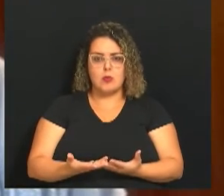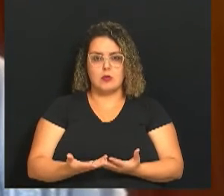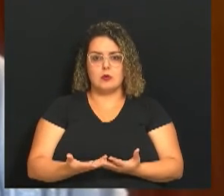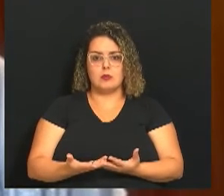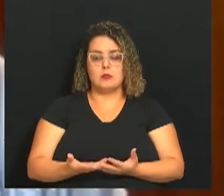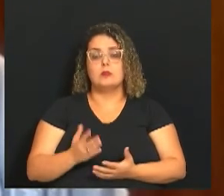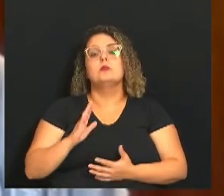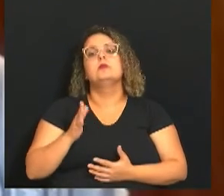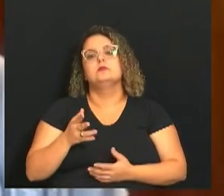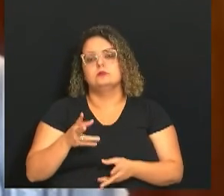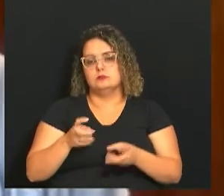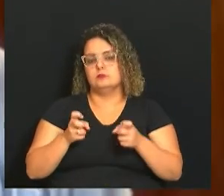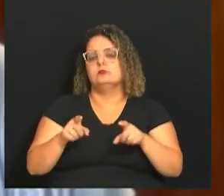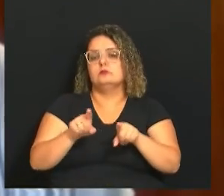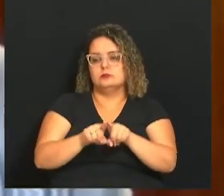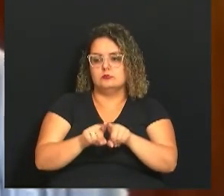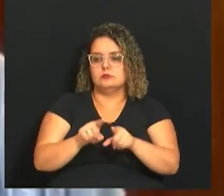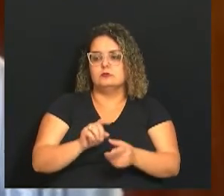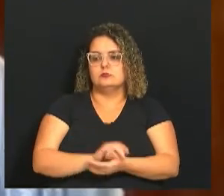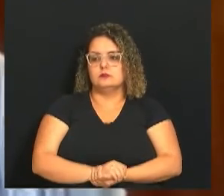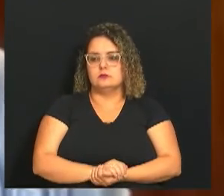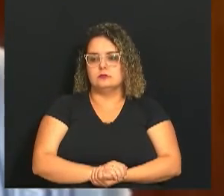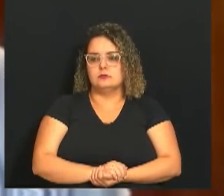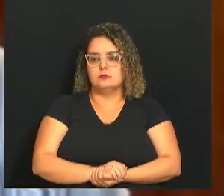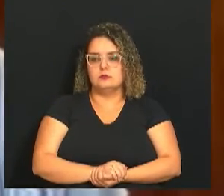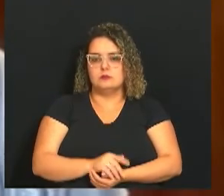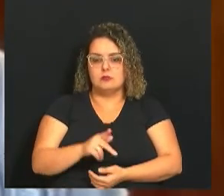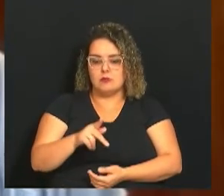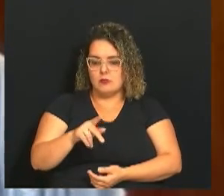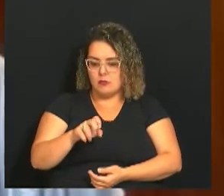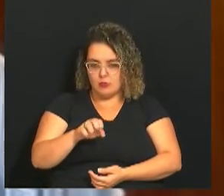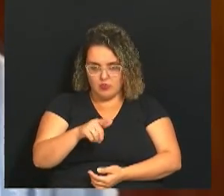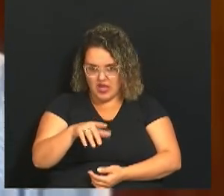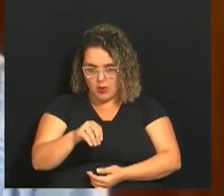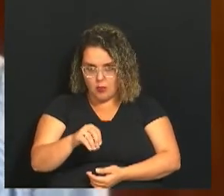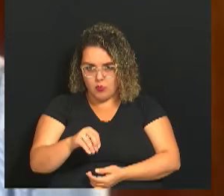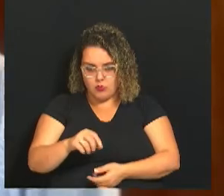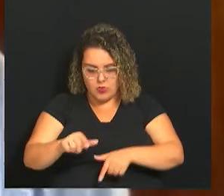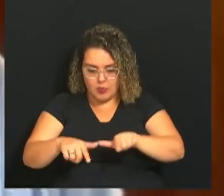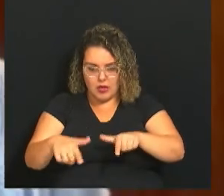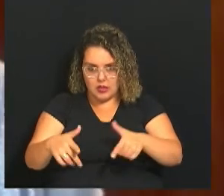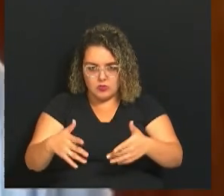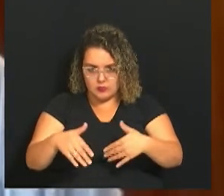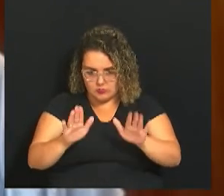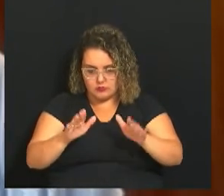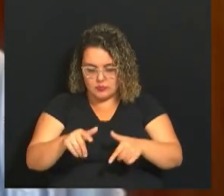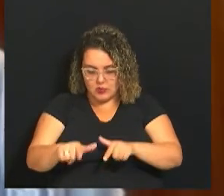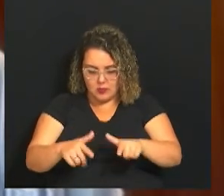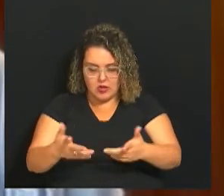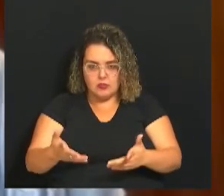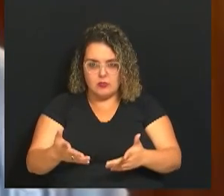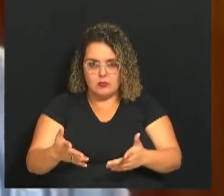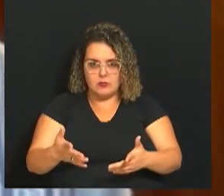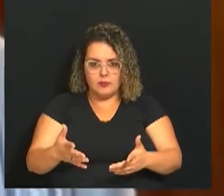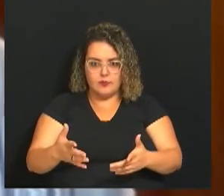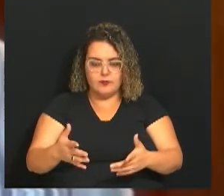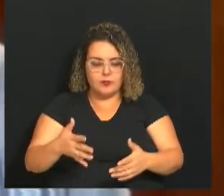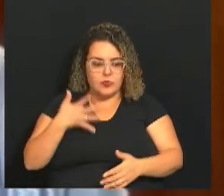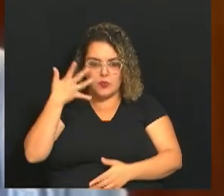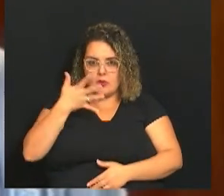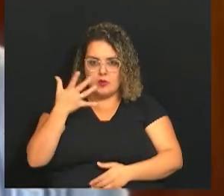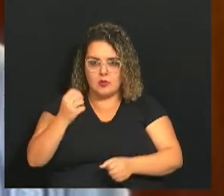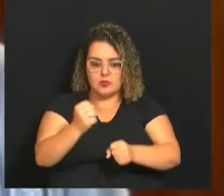observei também, peão de obra. Eu fui fazer palestra em canteiro de obra, você chega lá com